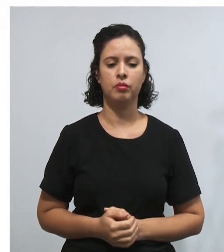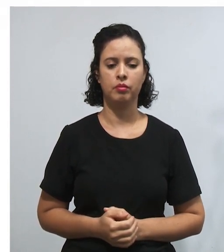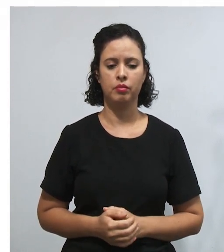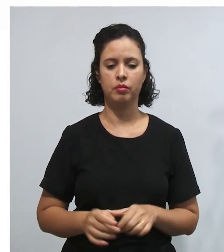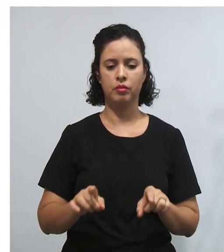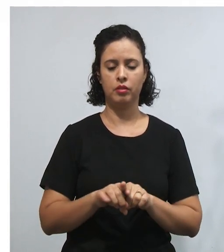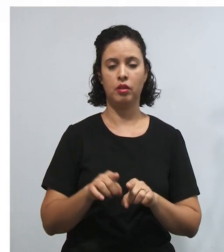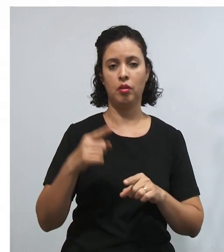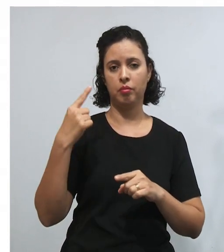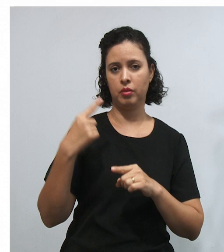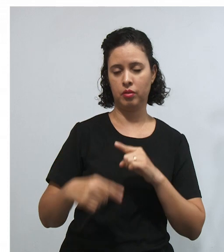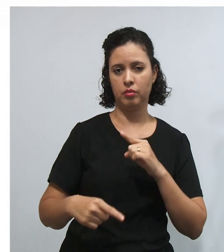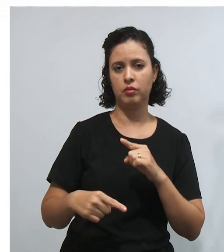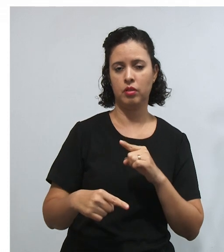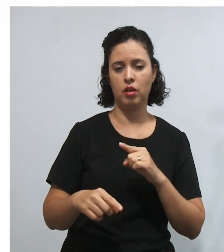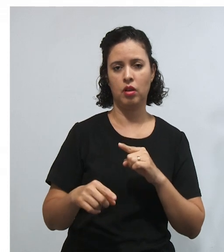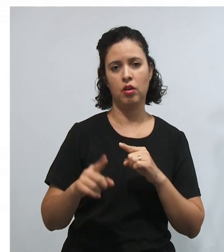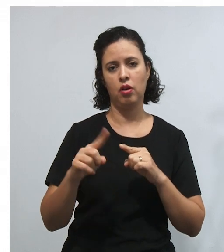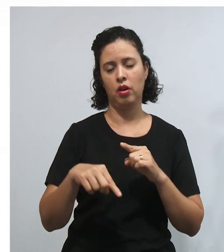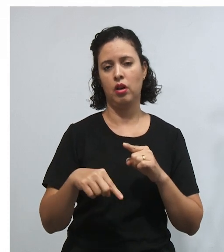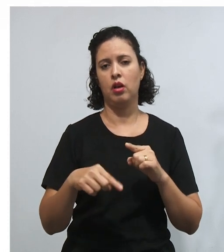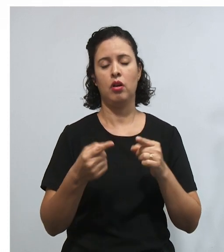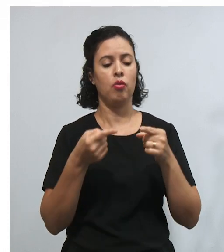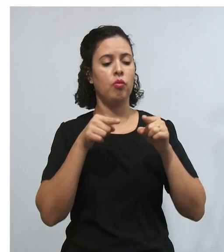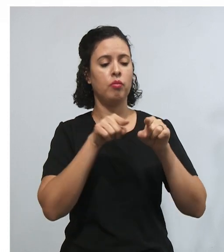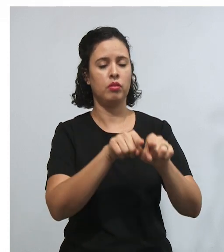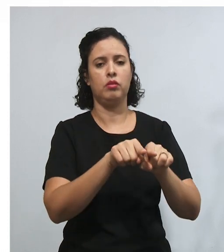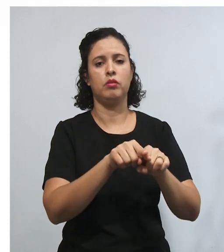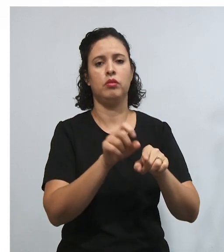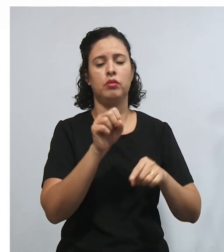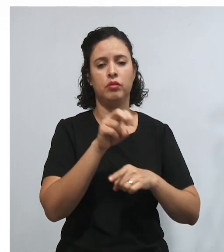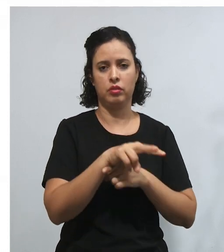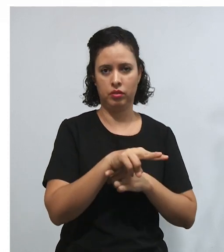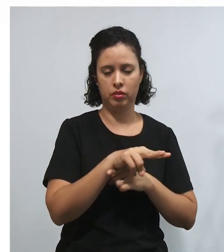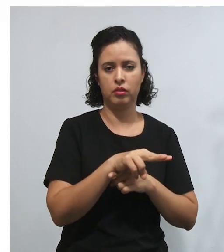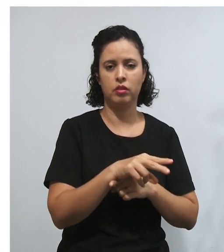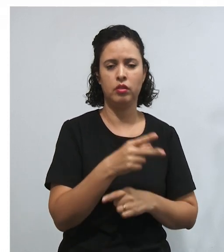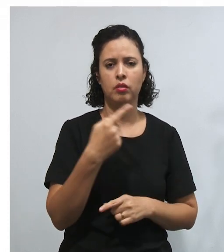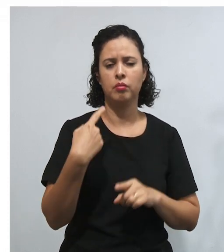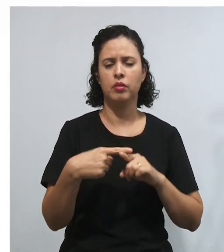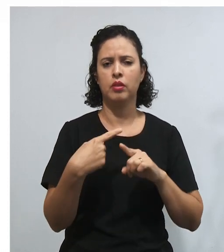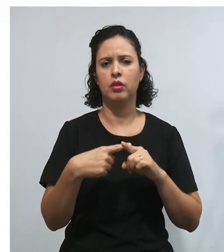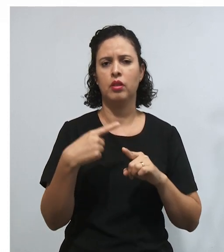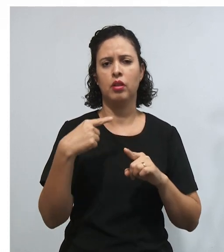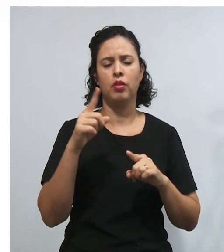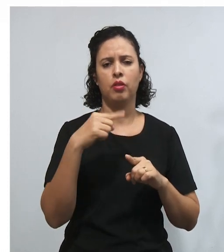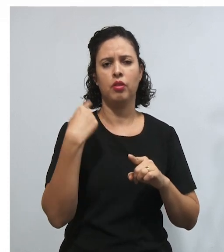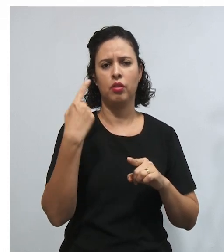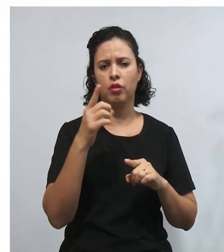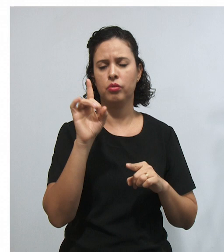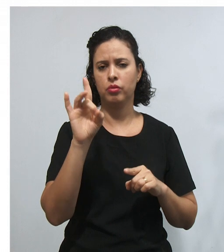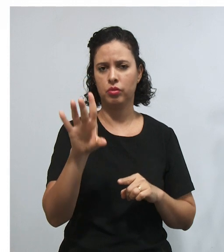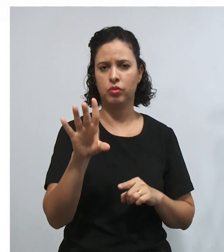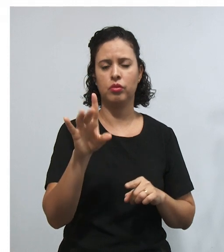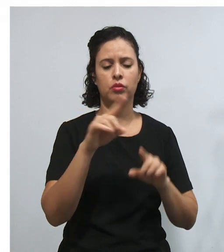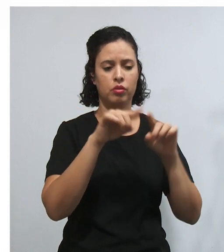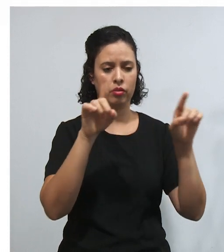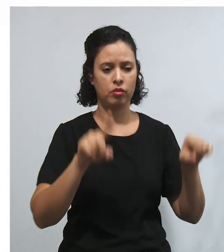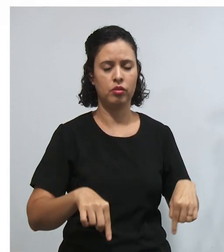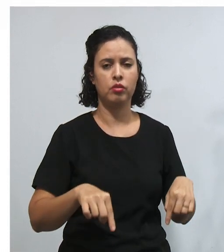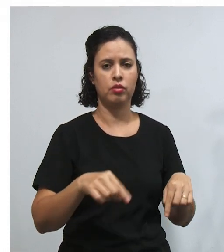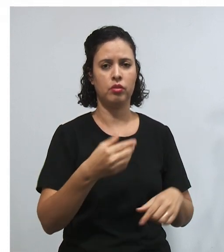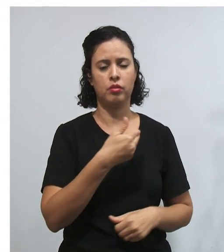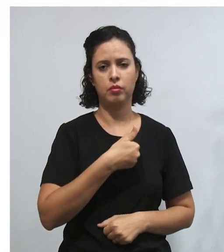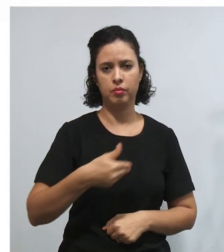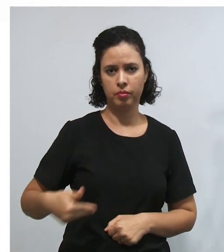a proibição da acumulação de cargos, tá? Aqui, por que a gente está falando isso? Porque nós estamos dando uma pincelada aí na questão dos